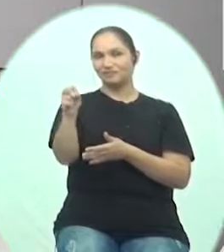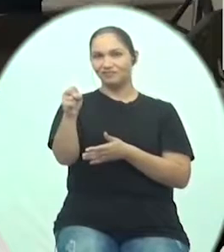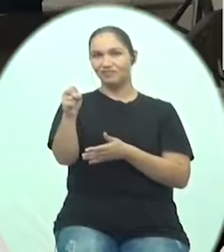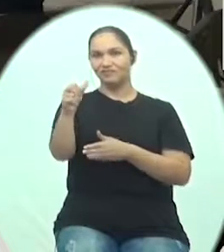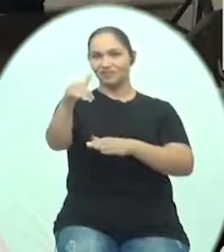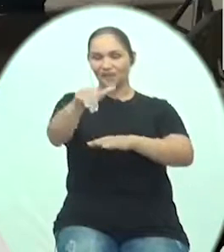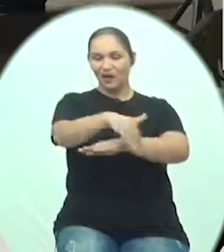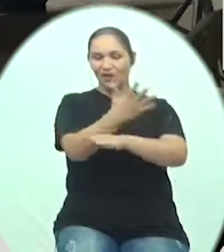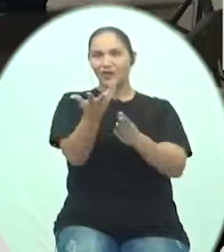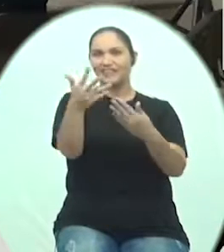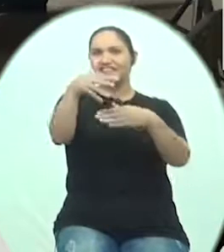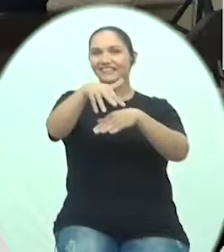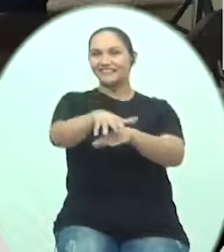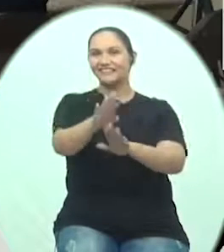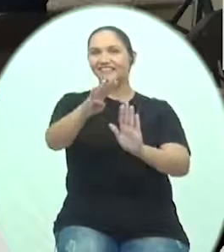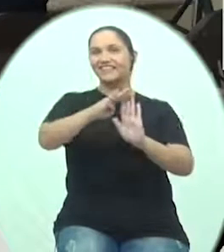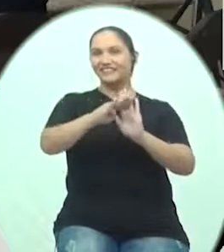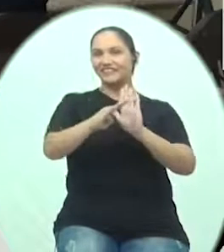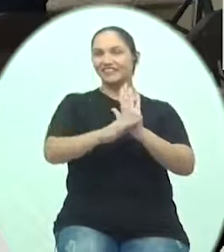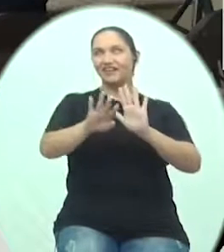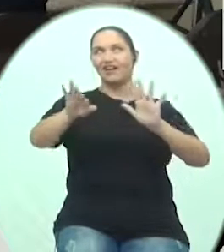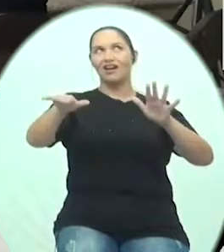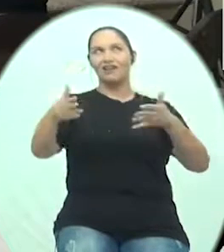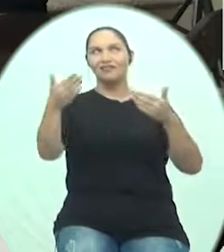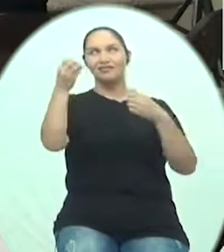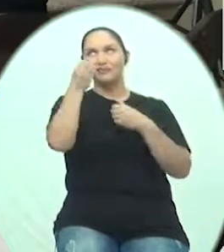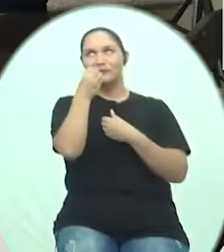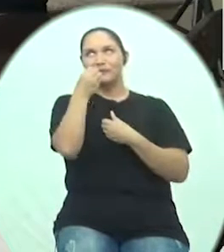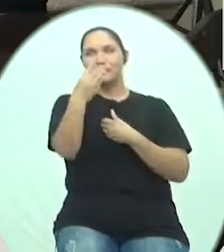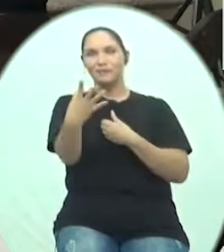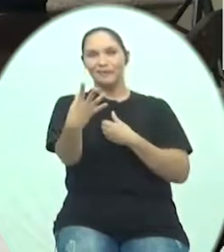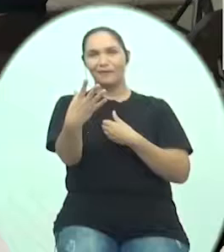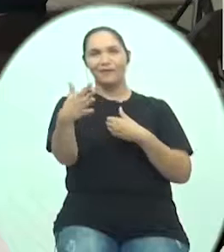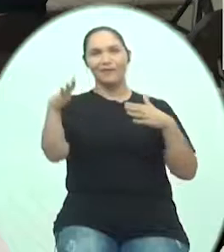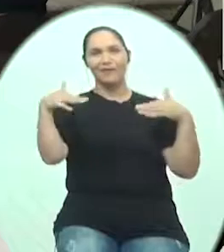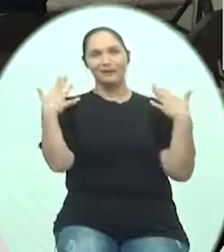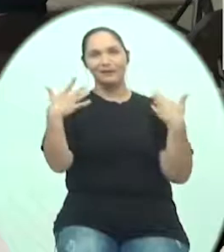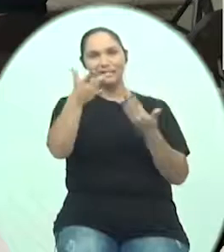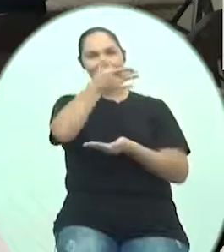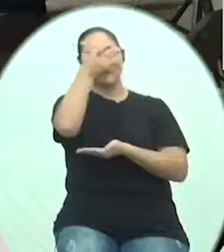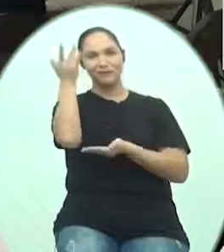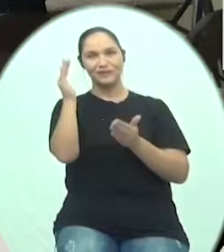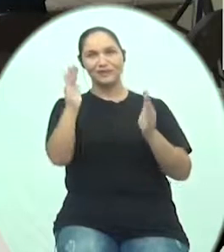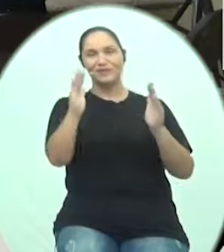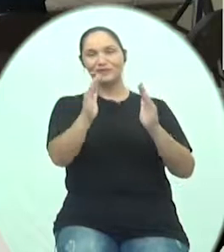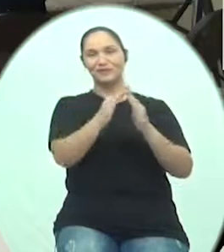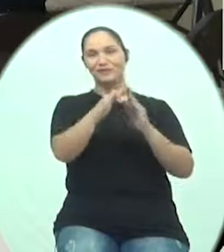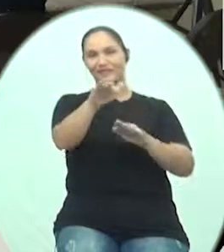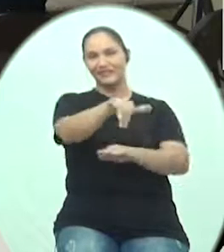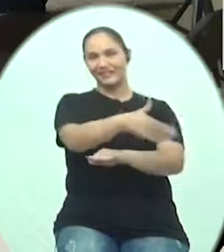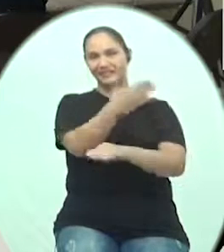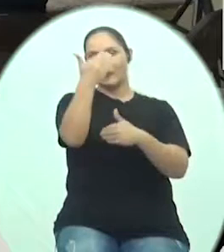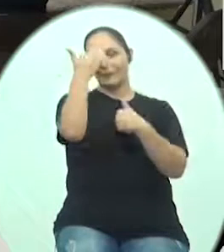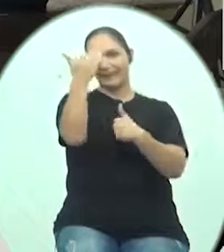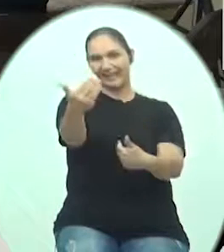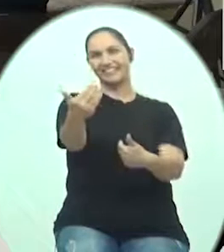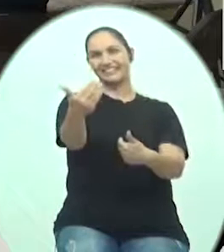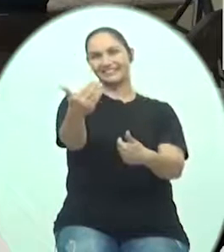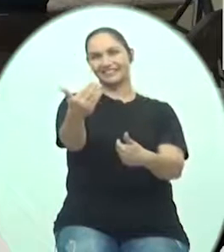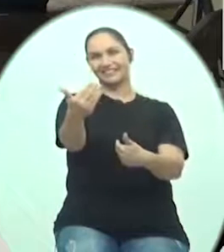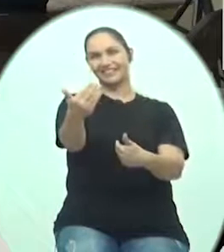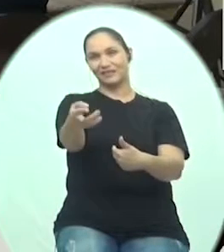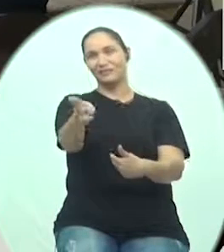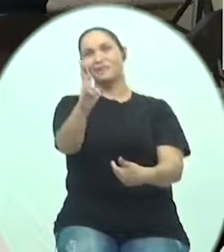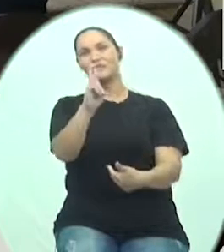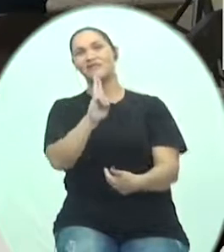que bom pra alegria da né quem mora ali dos Comerciantes daqueles prédio que tem também e já sab de antemão Muito obrigado pela pelas